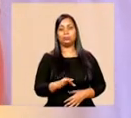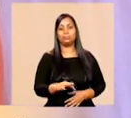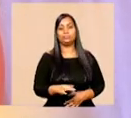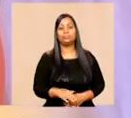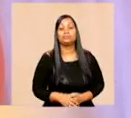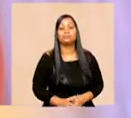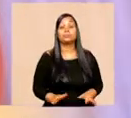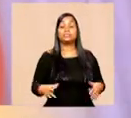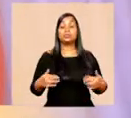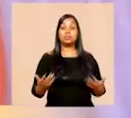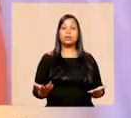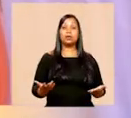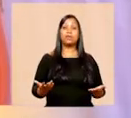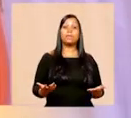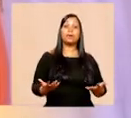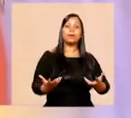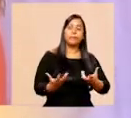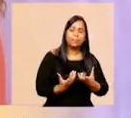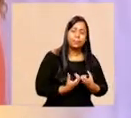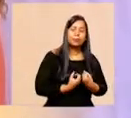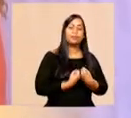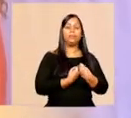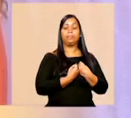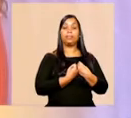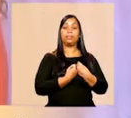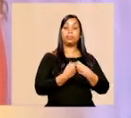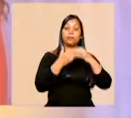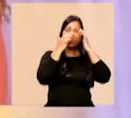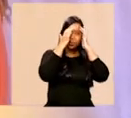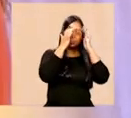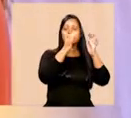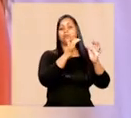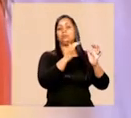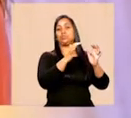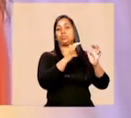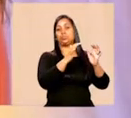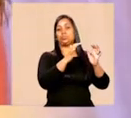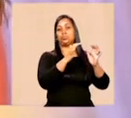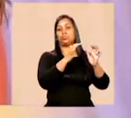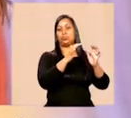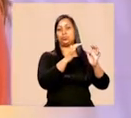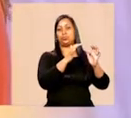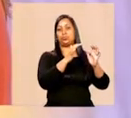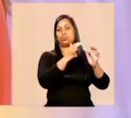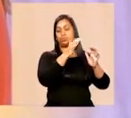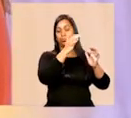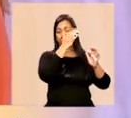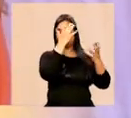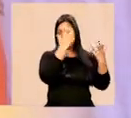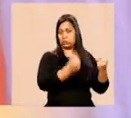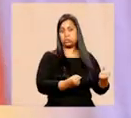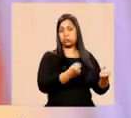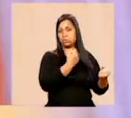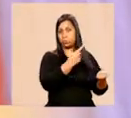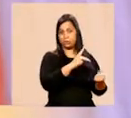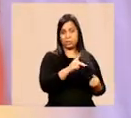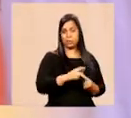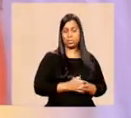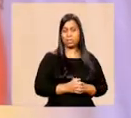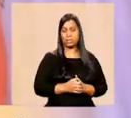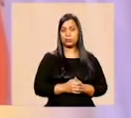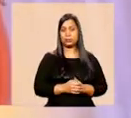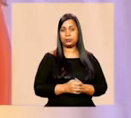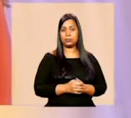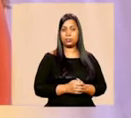particular, né? Então, é o acolhimento acima de tudo, é o respeito acima de tudo, respeito pelas decisões deles,